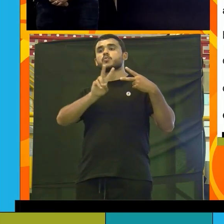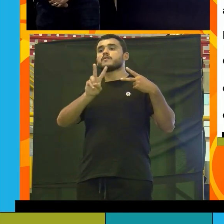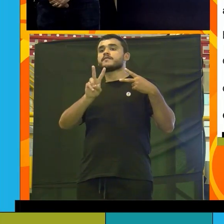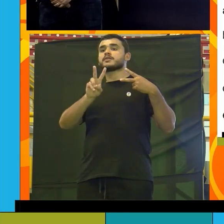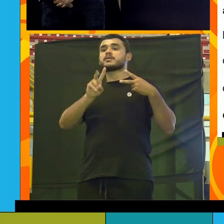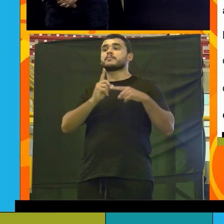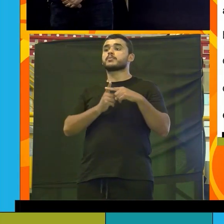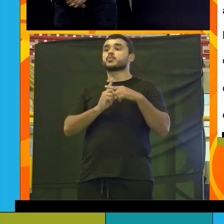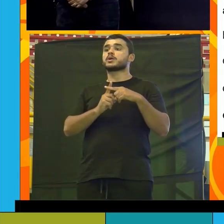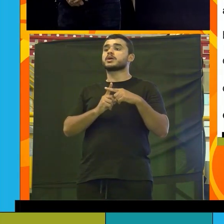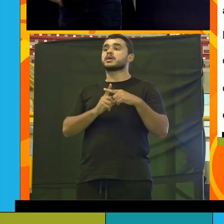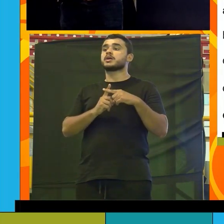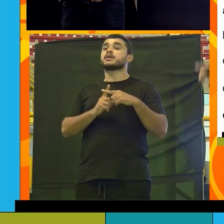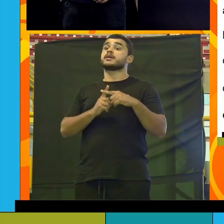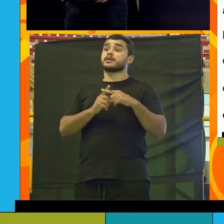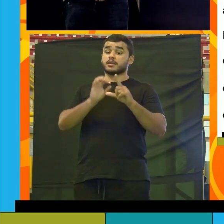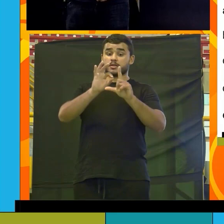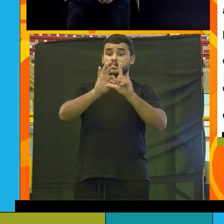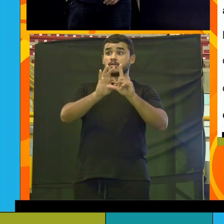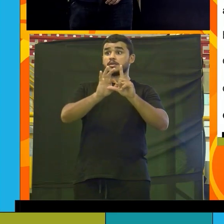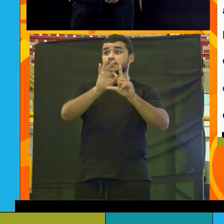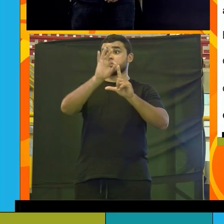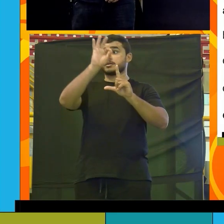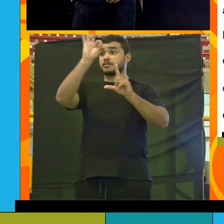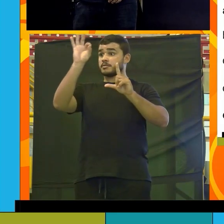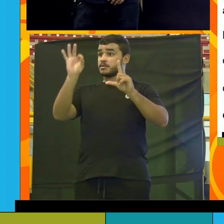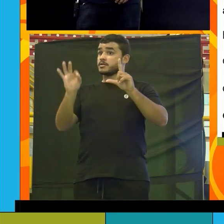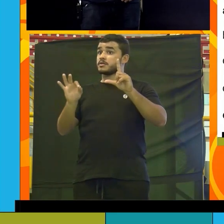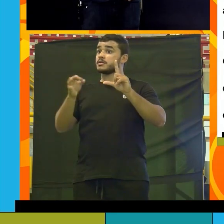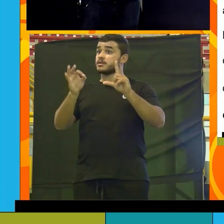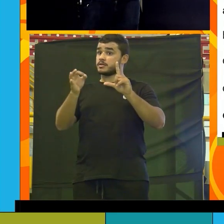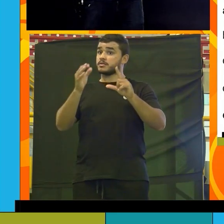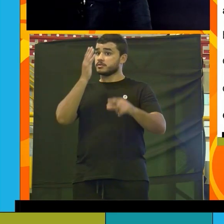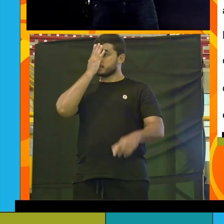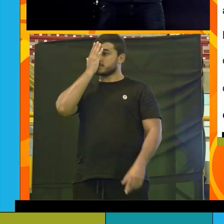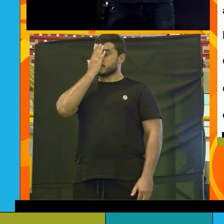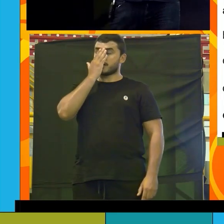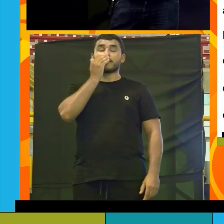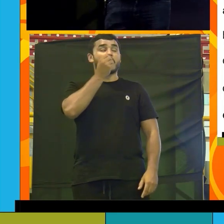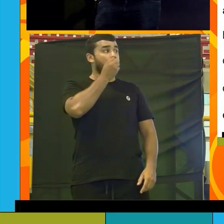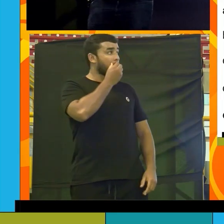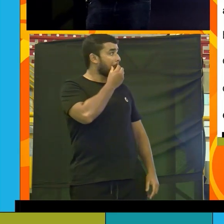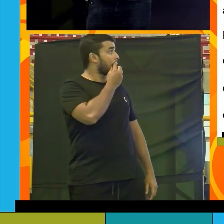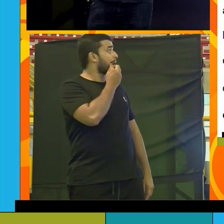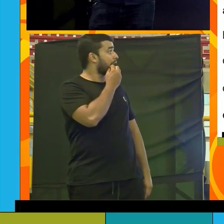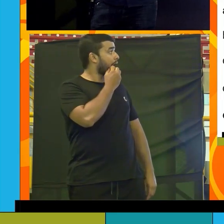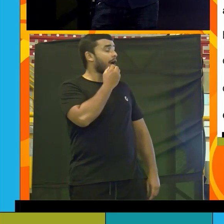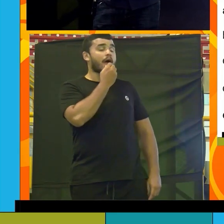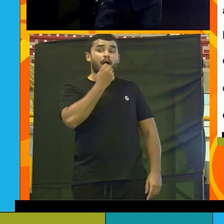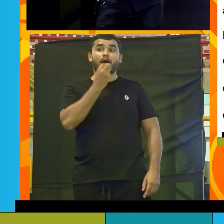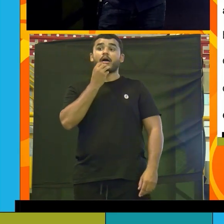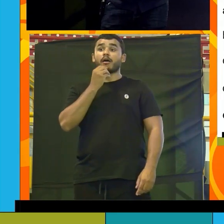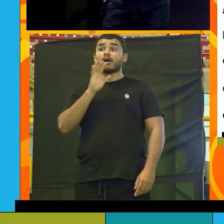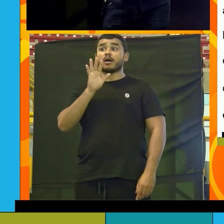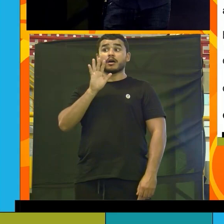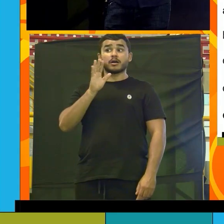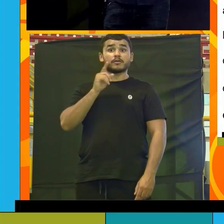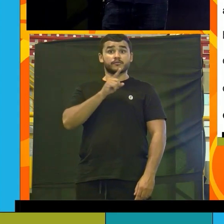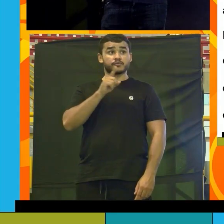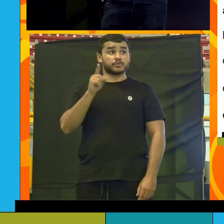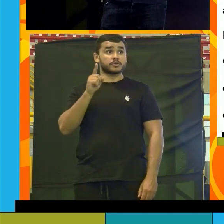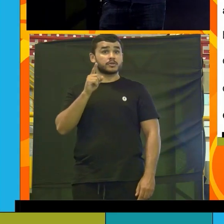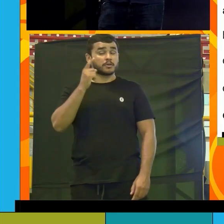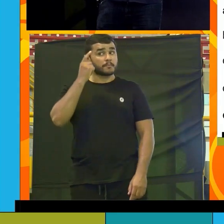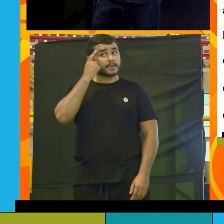quê? Porque é uma função do segundo grau. Cuidado, meus